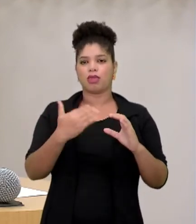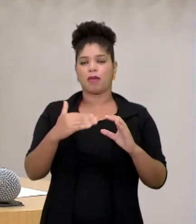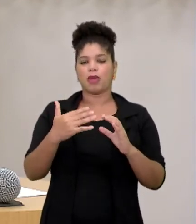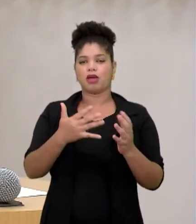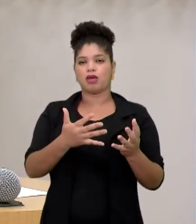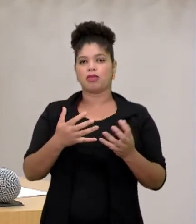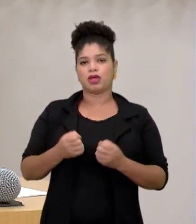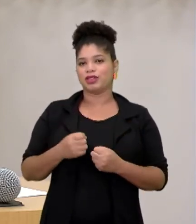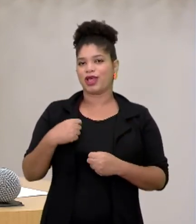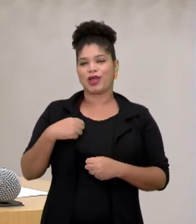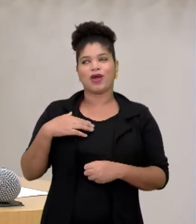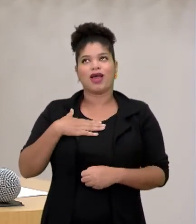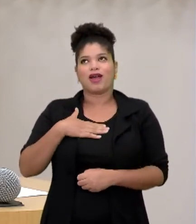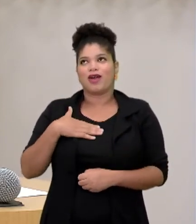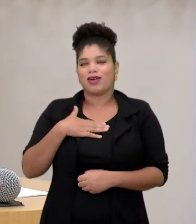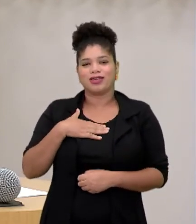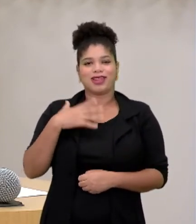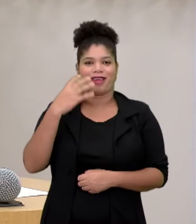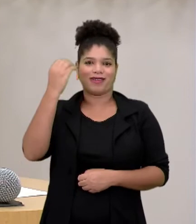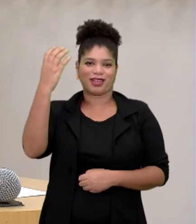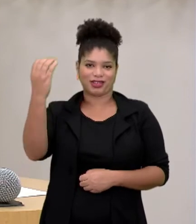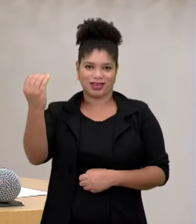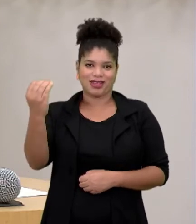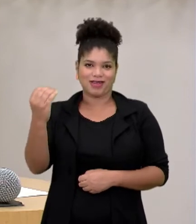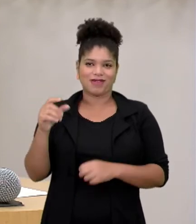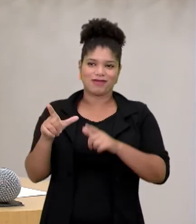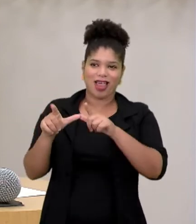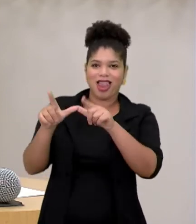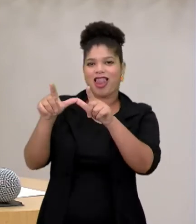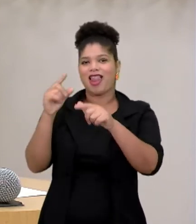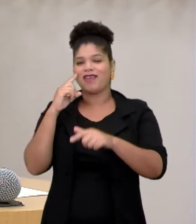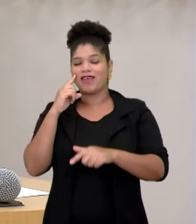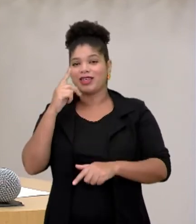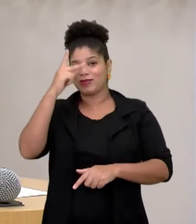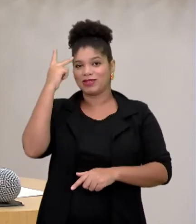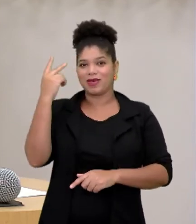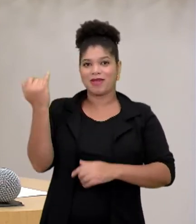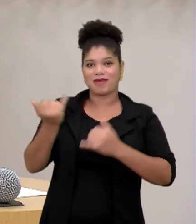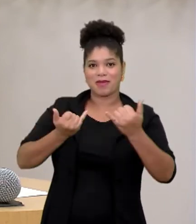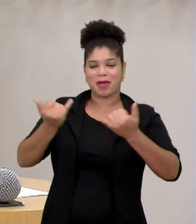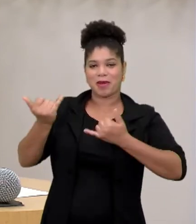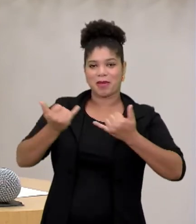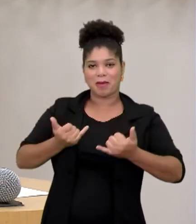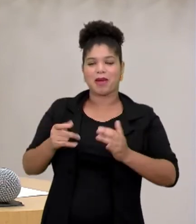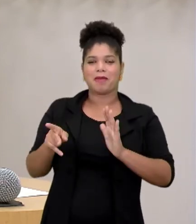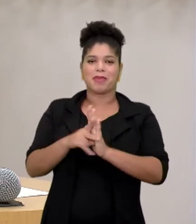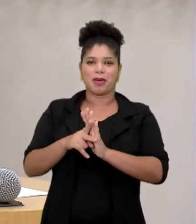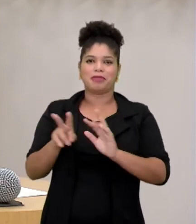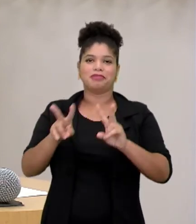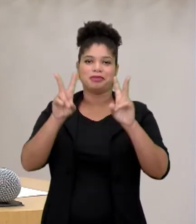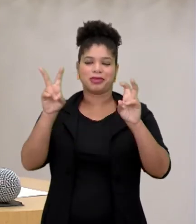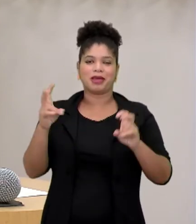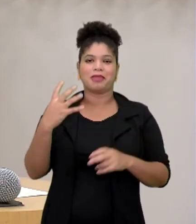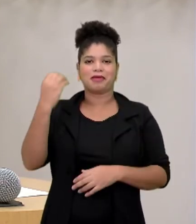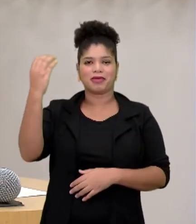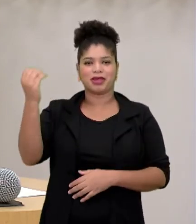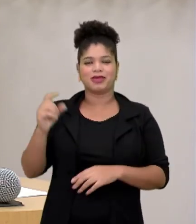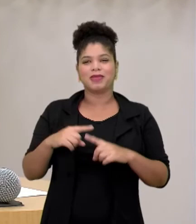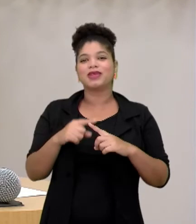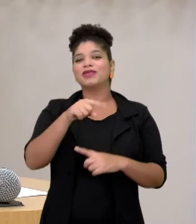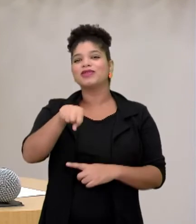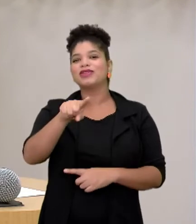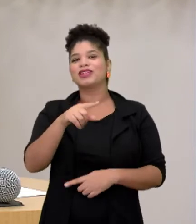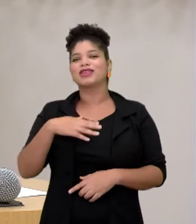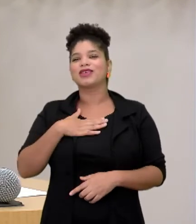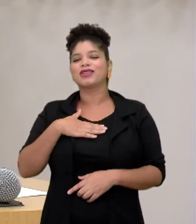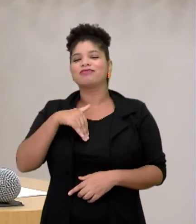propaganda de viagem, como eu gosto de viajar, eu tô sempre vendo, procurando preço. Então, óbvio que eu sempre tô recebendo coisas de viagem em você aí,